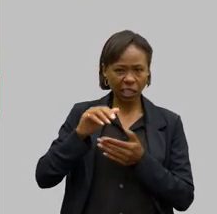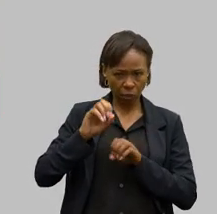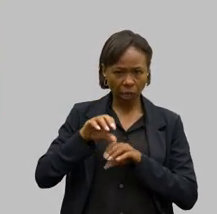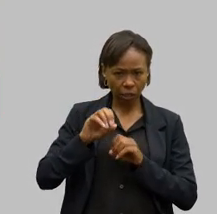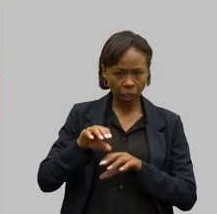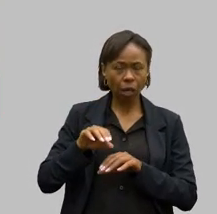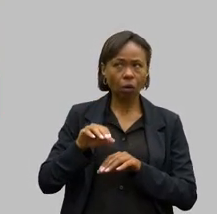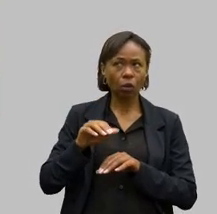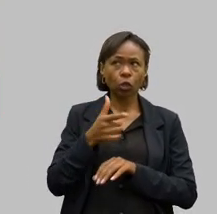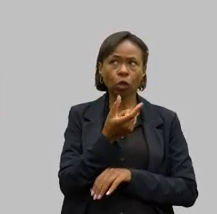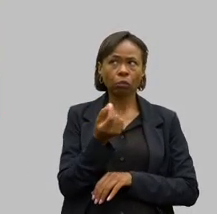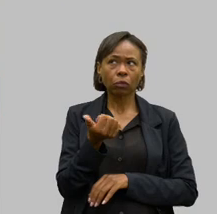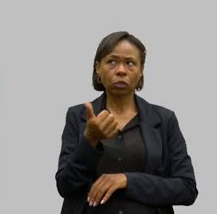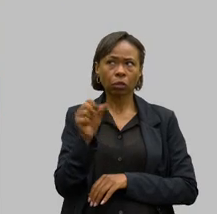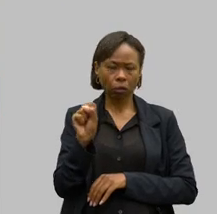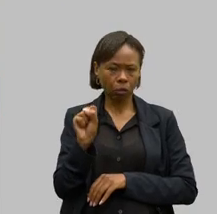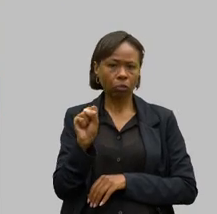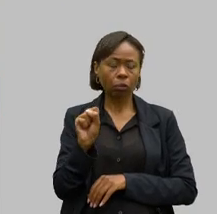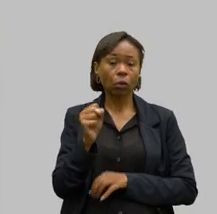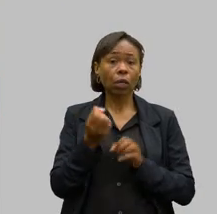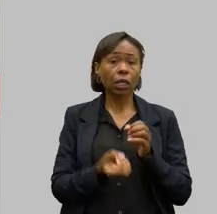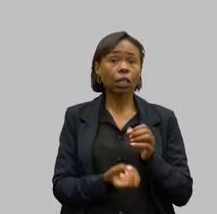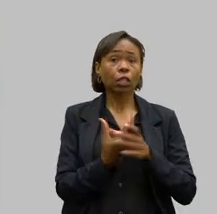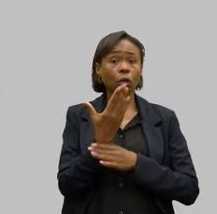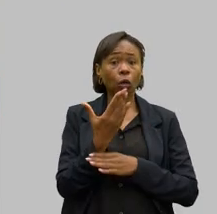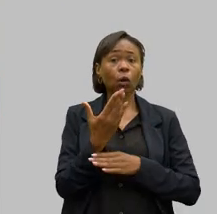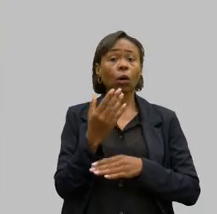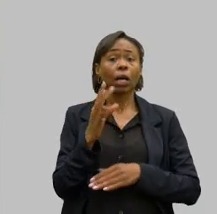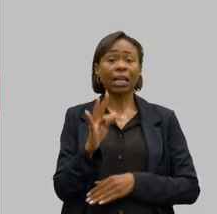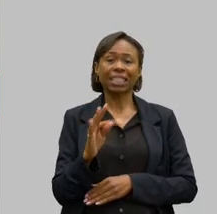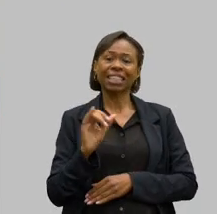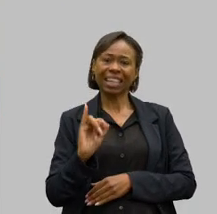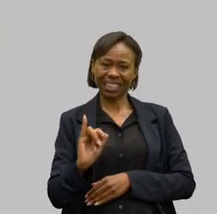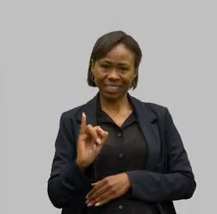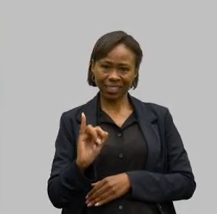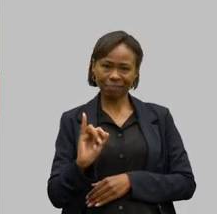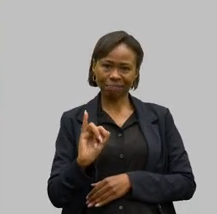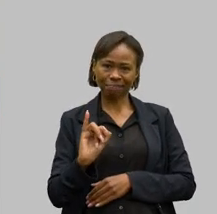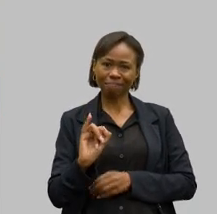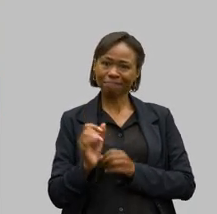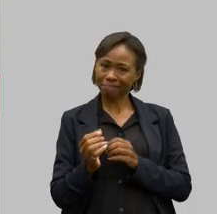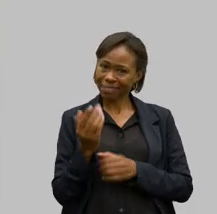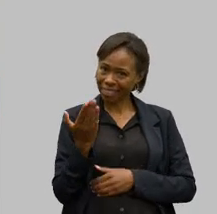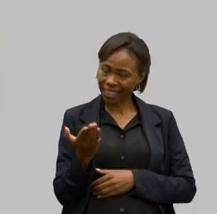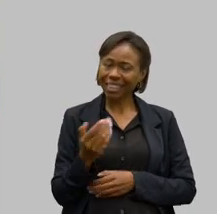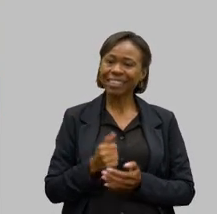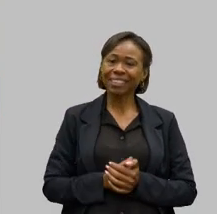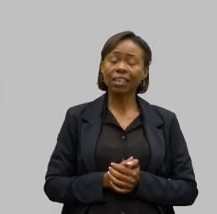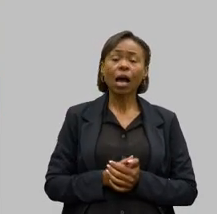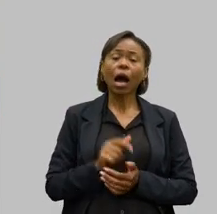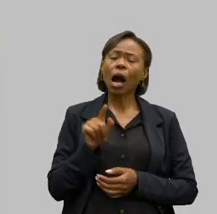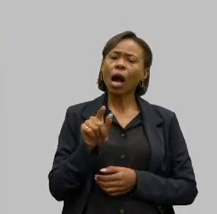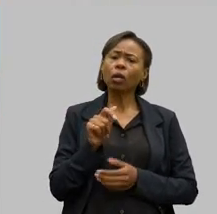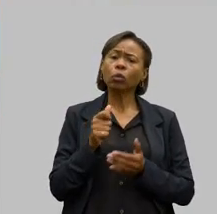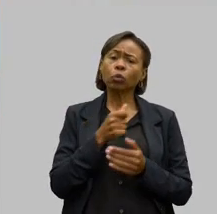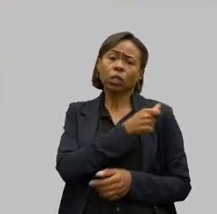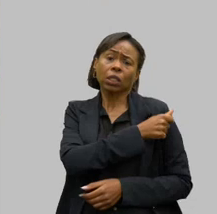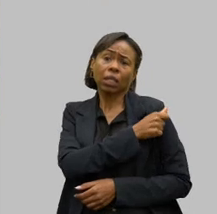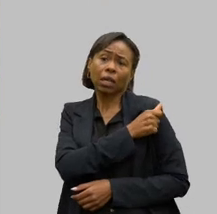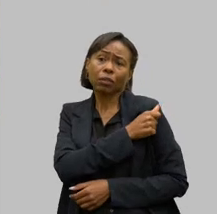implantou o ensino médio integral de TI lá. E os estudantes falaram, Igor, nós precisamos